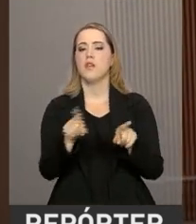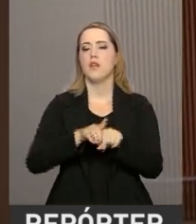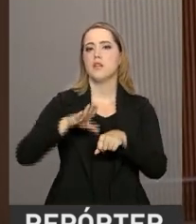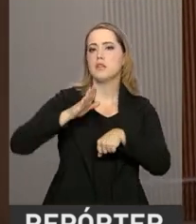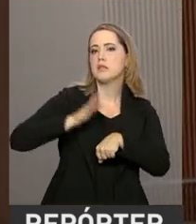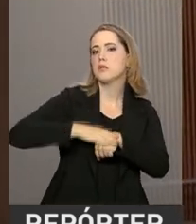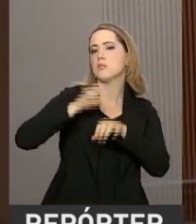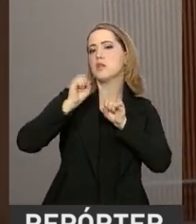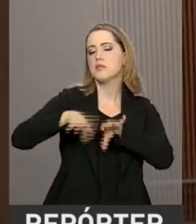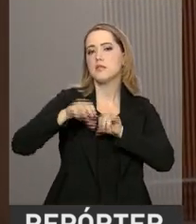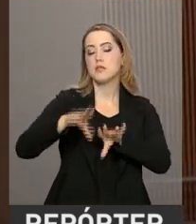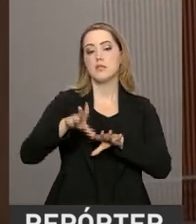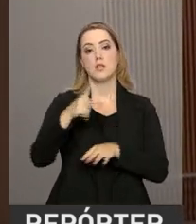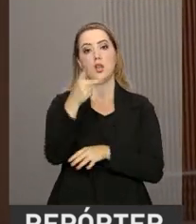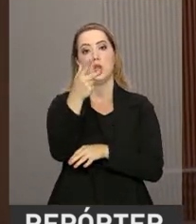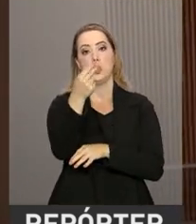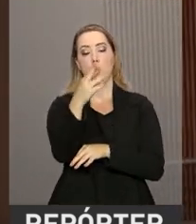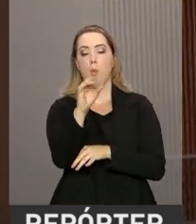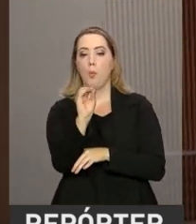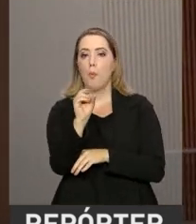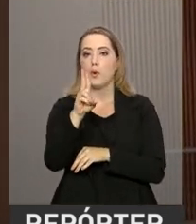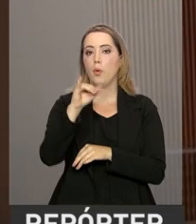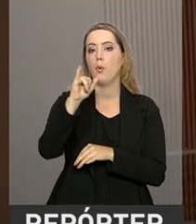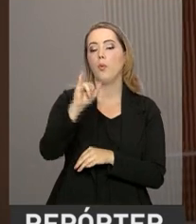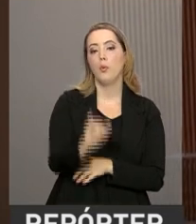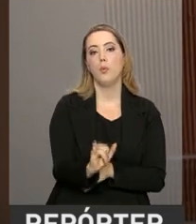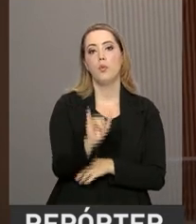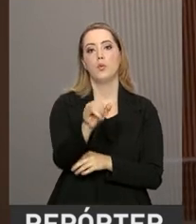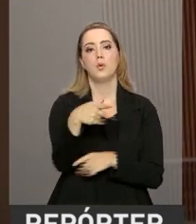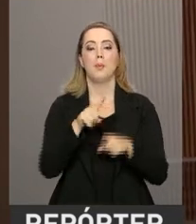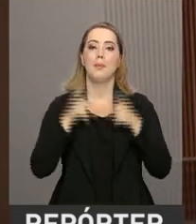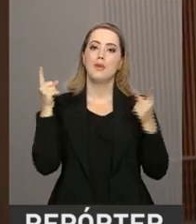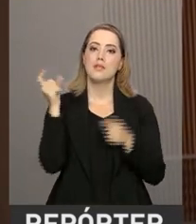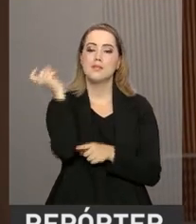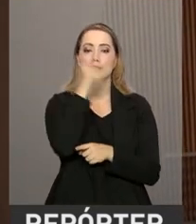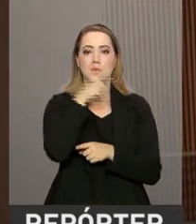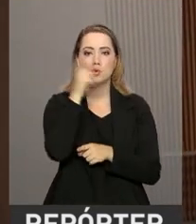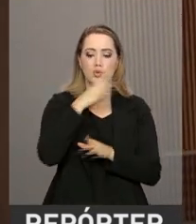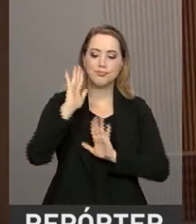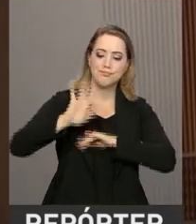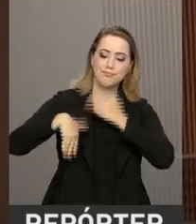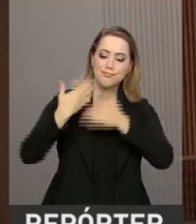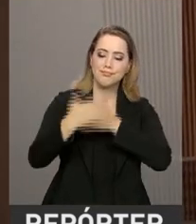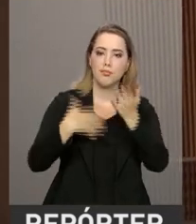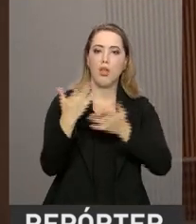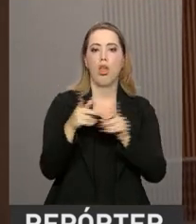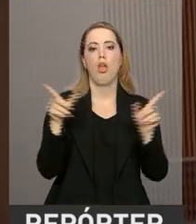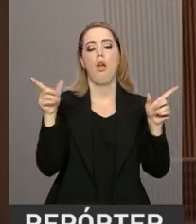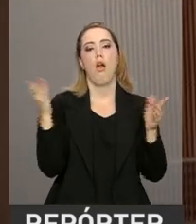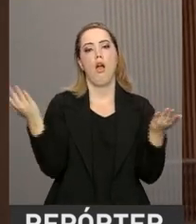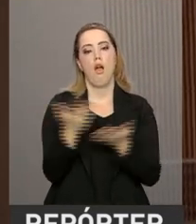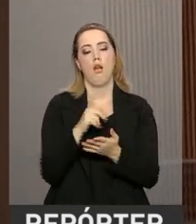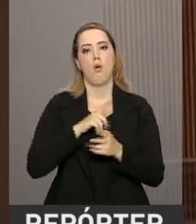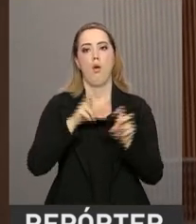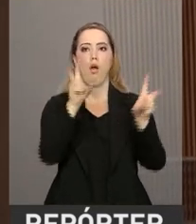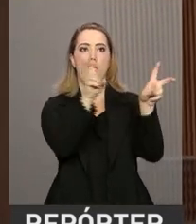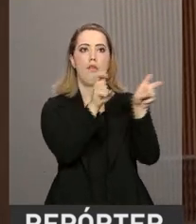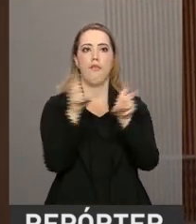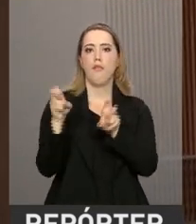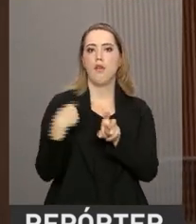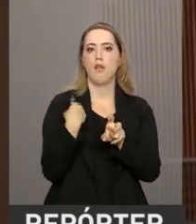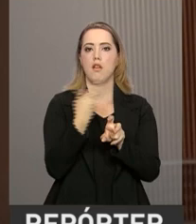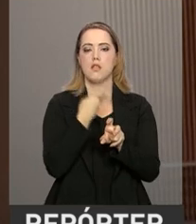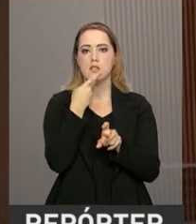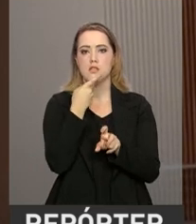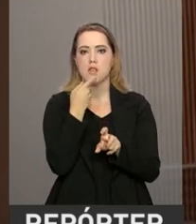Educação, o ProUni, nesse ano, e as mentiras, infelizmente, continuam, agora com frases atribuídas a